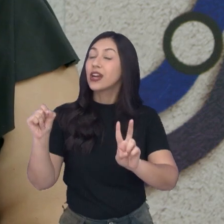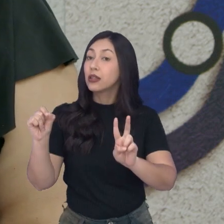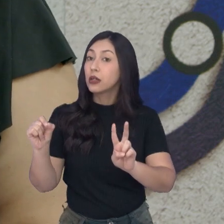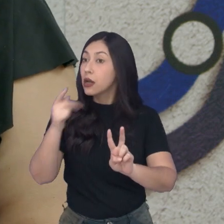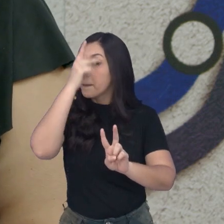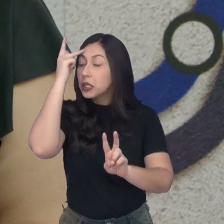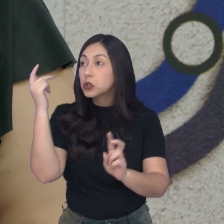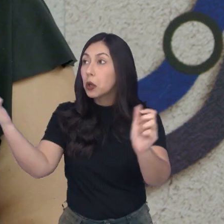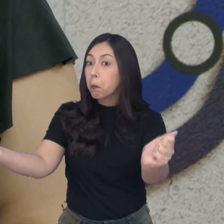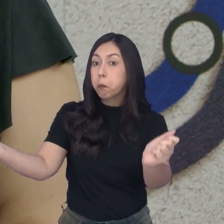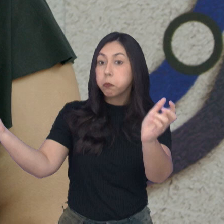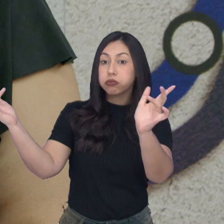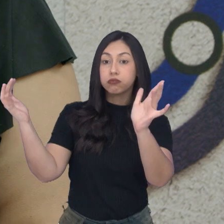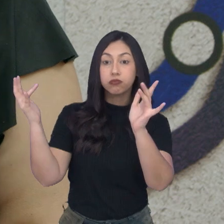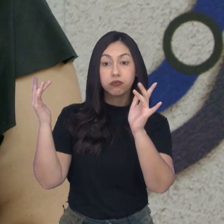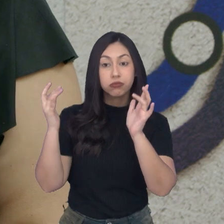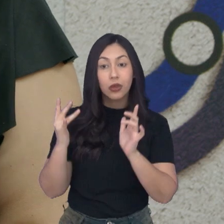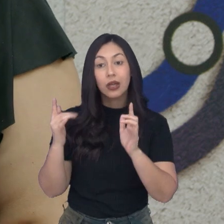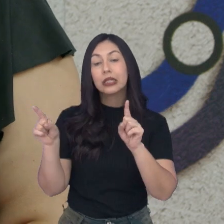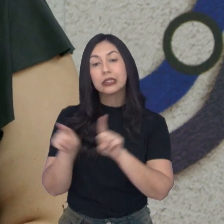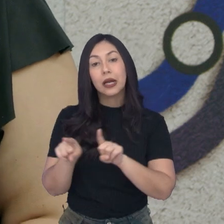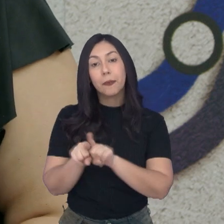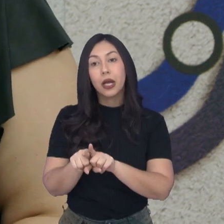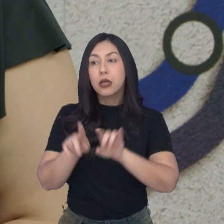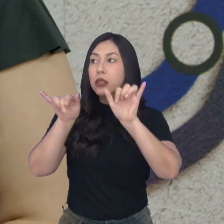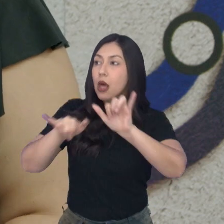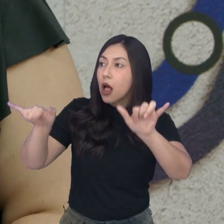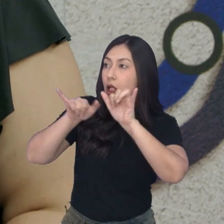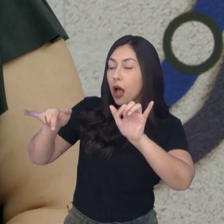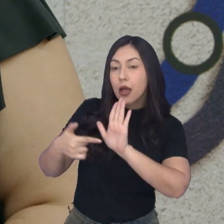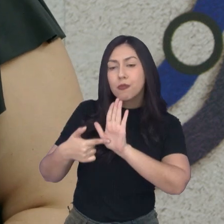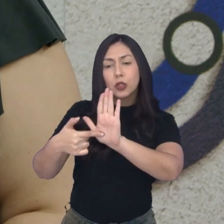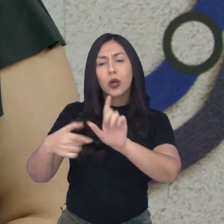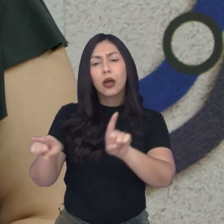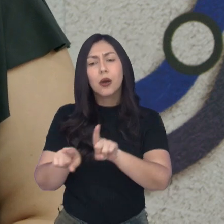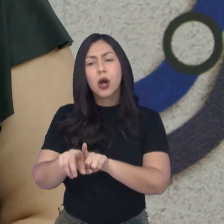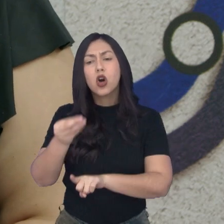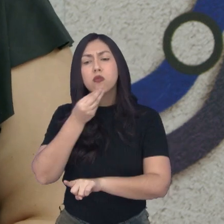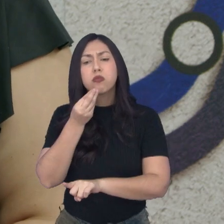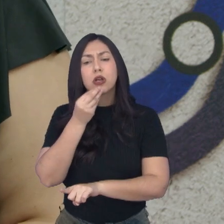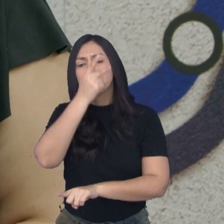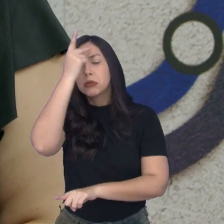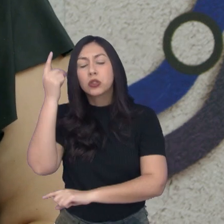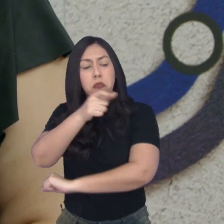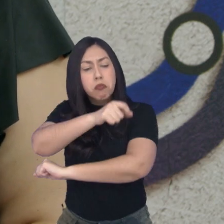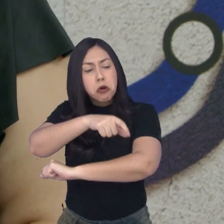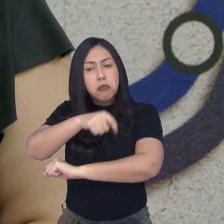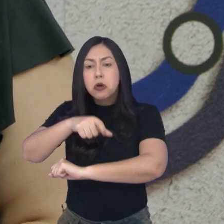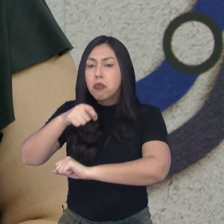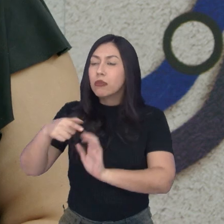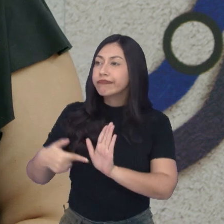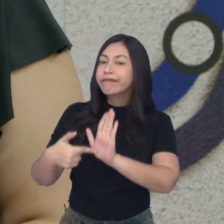dar um entretenimento pro público vegano, mas também pegar esse pessoal que começou a produzir durante a pandemia e dar voz para eles.